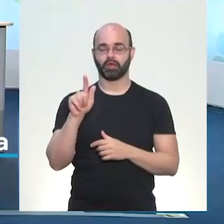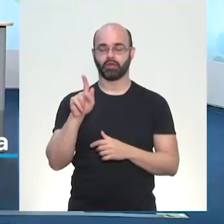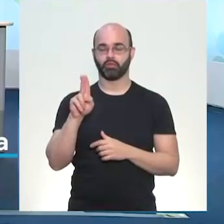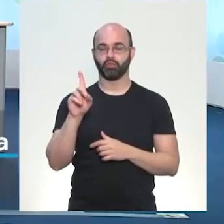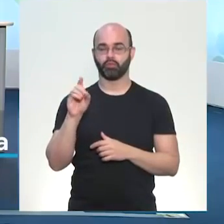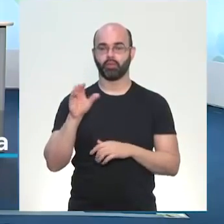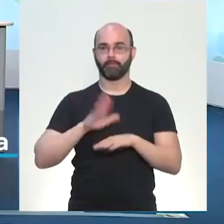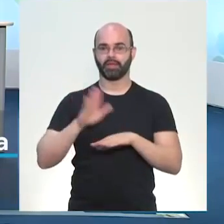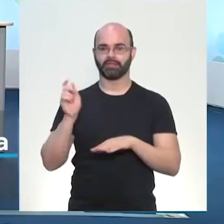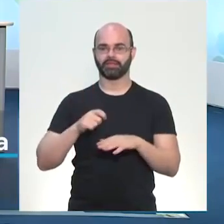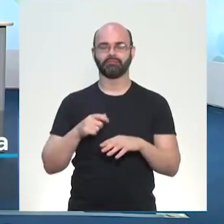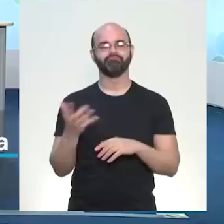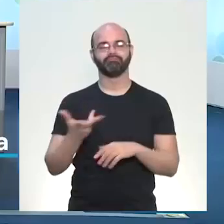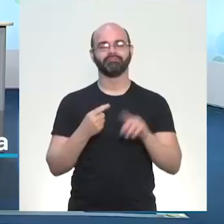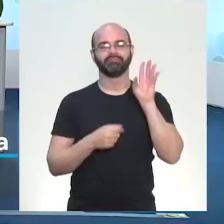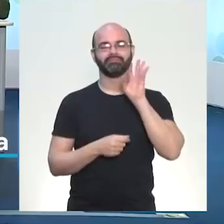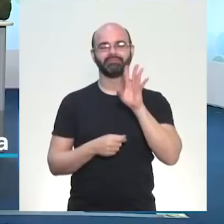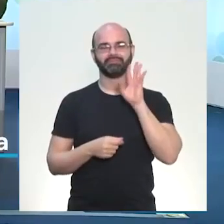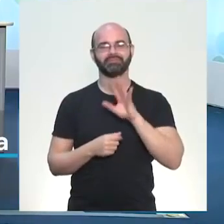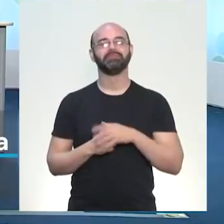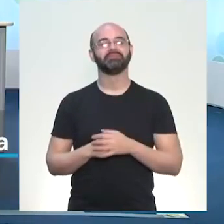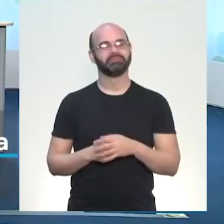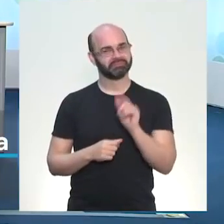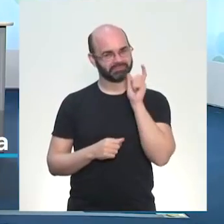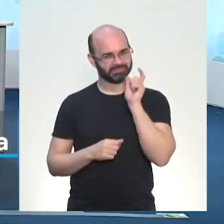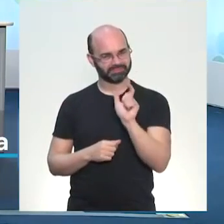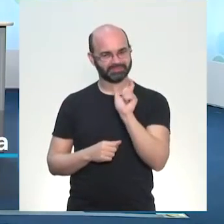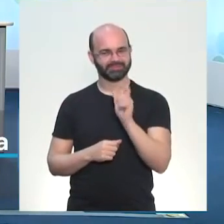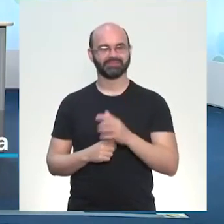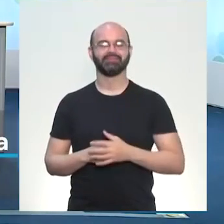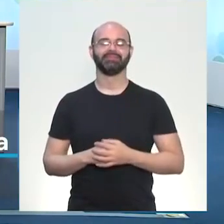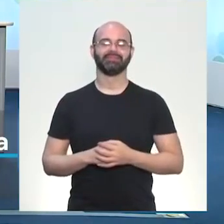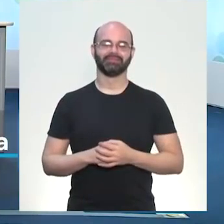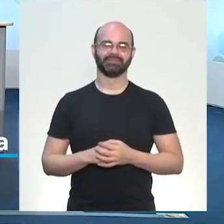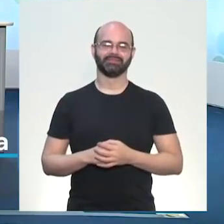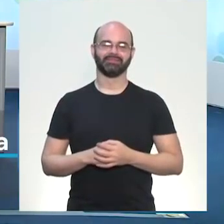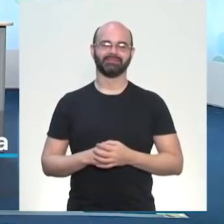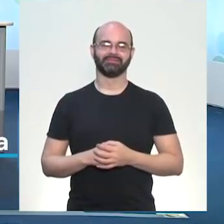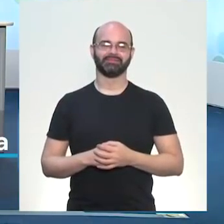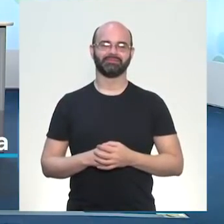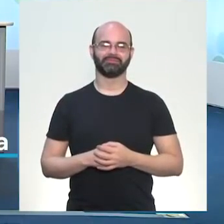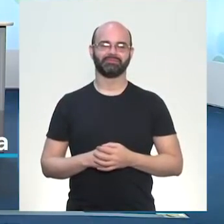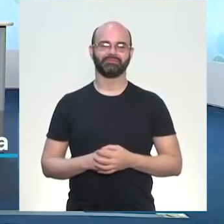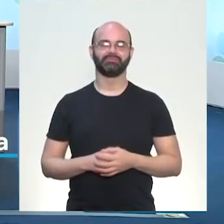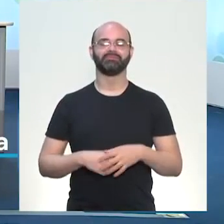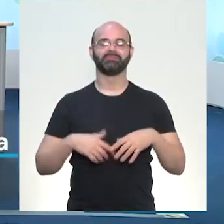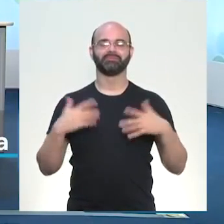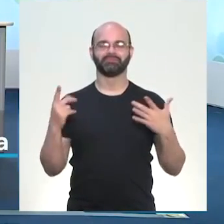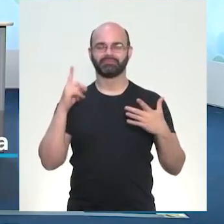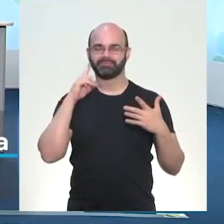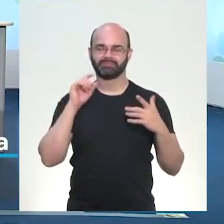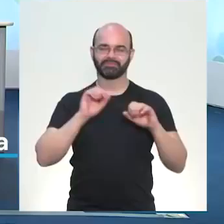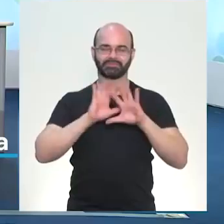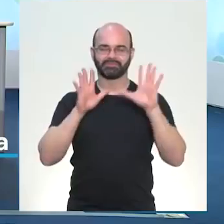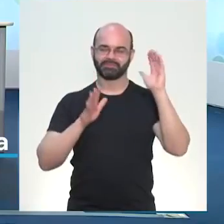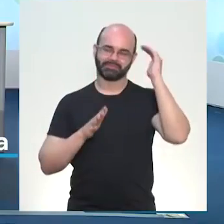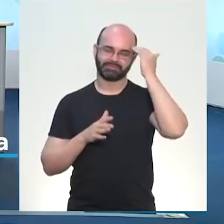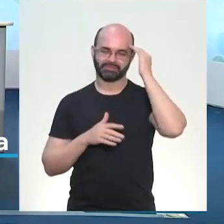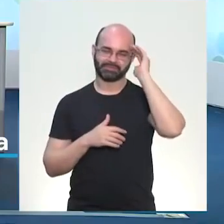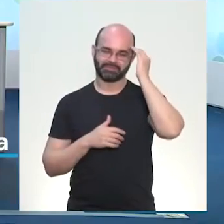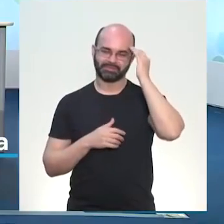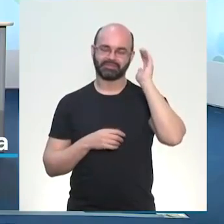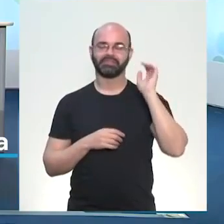Show de bola. Então, para entender, Show de triângulo, né? na verdade. Então, para entender essa ideia aí, eu queria